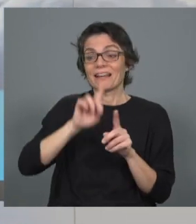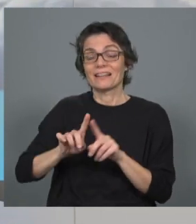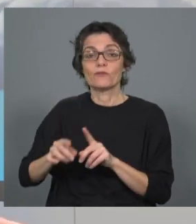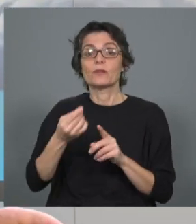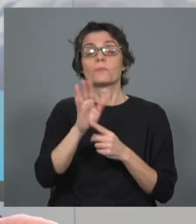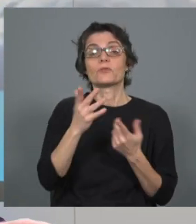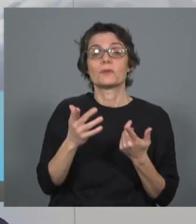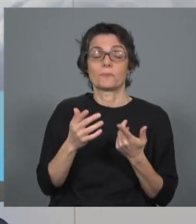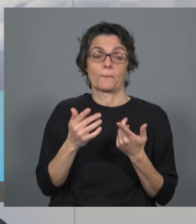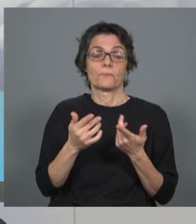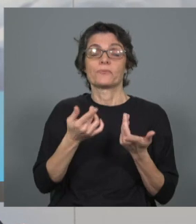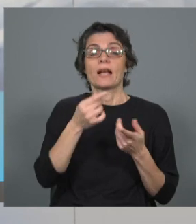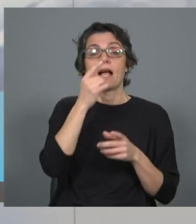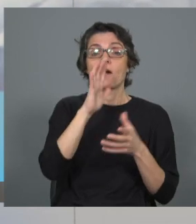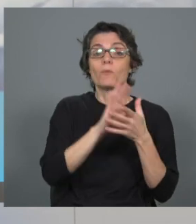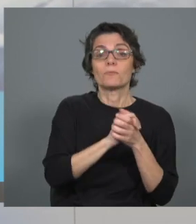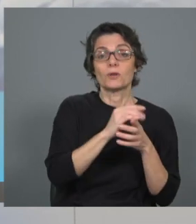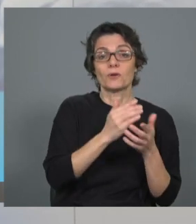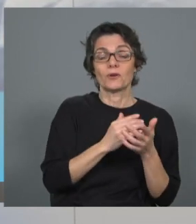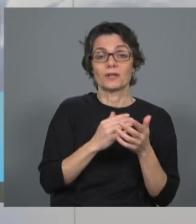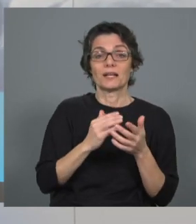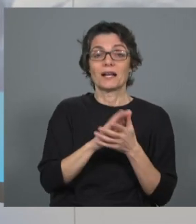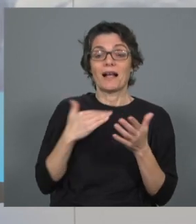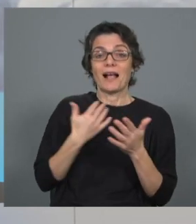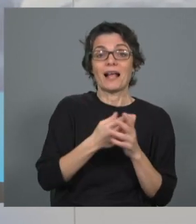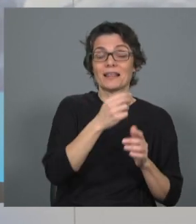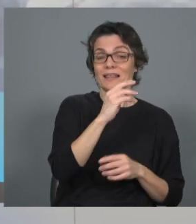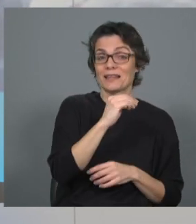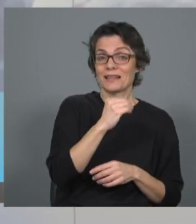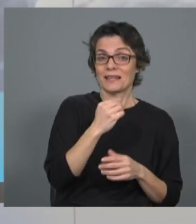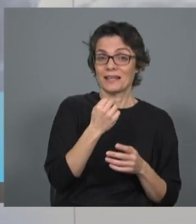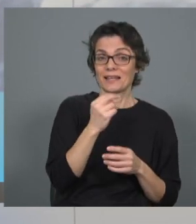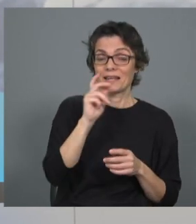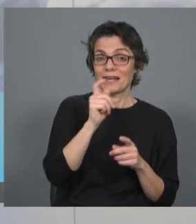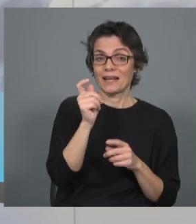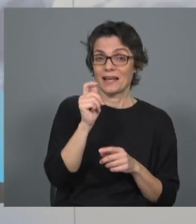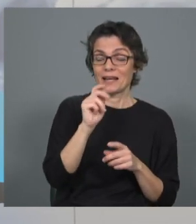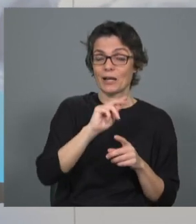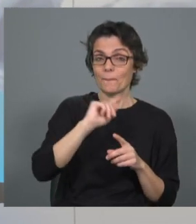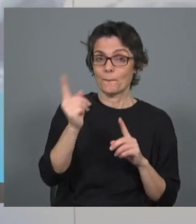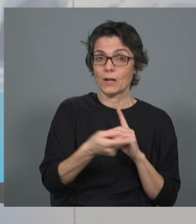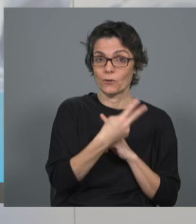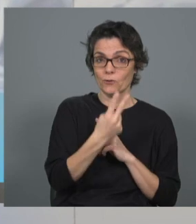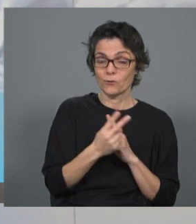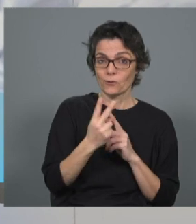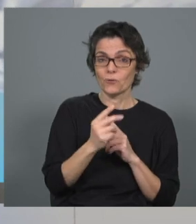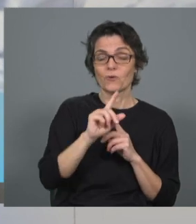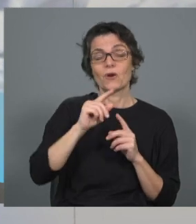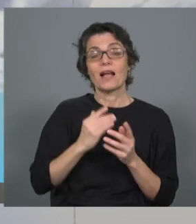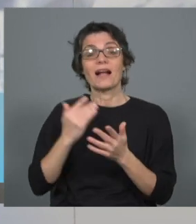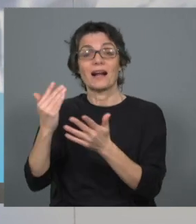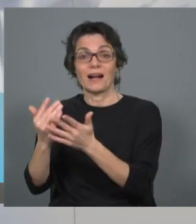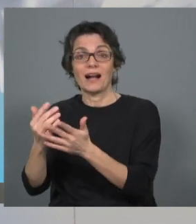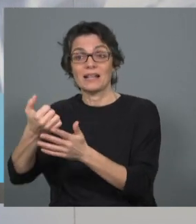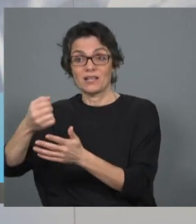matrimónio a pessoas que estão casadas há 2 anos até pessoas que estão casadas há 56 anos, com a própria maturidade da forma como viveram o